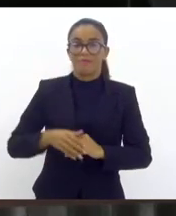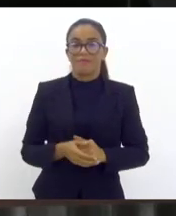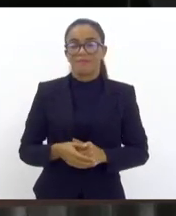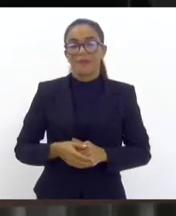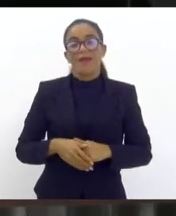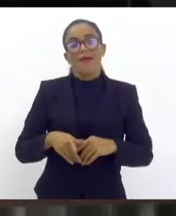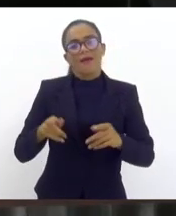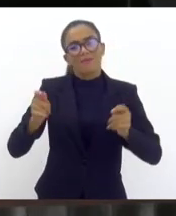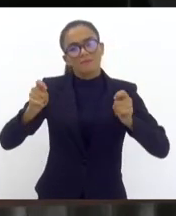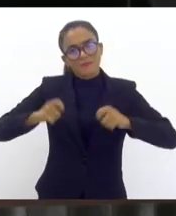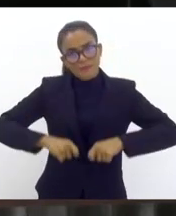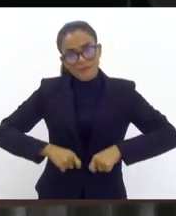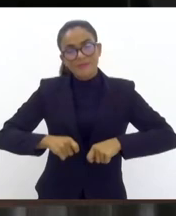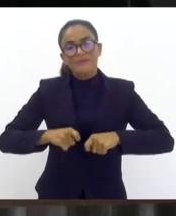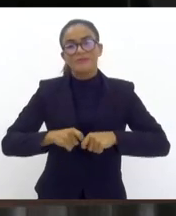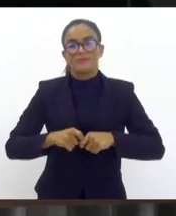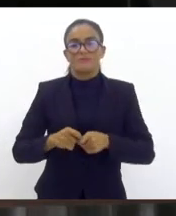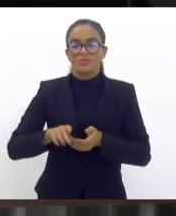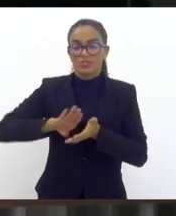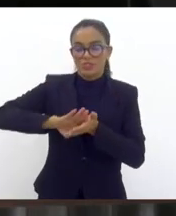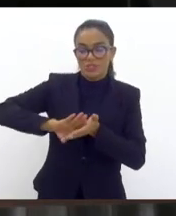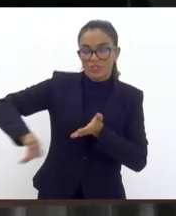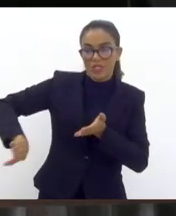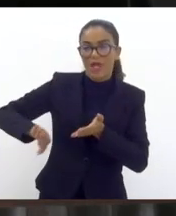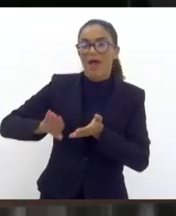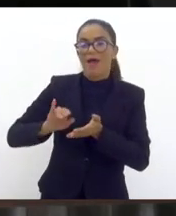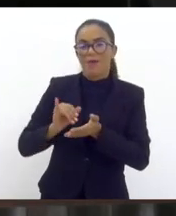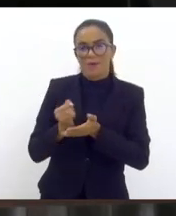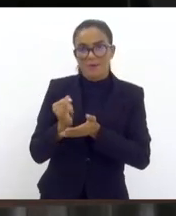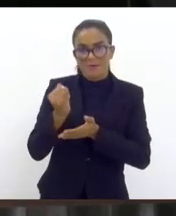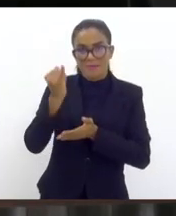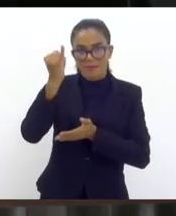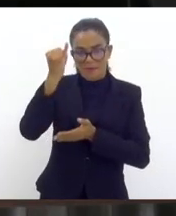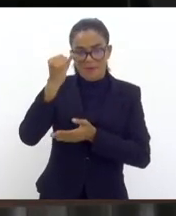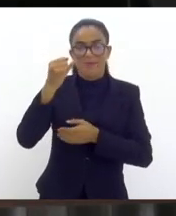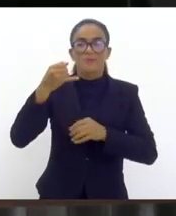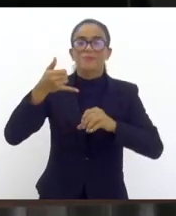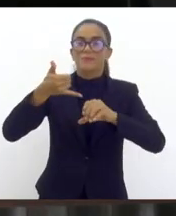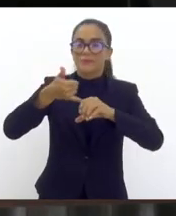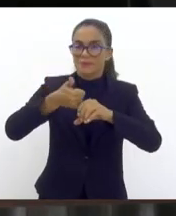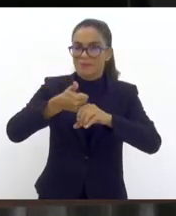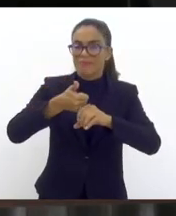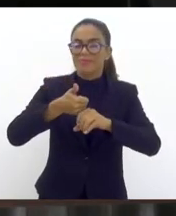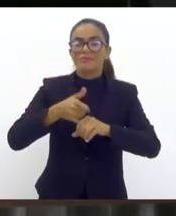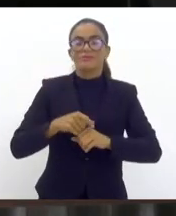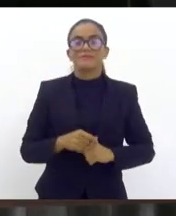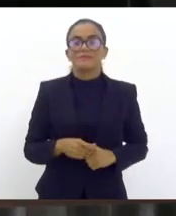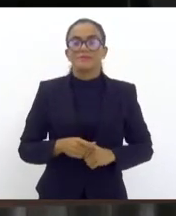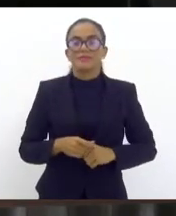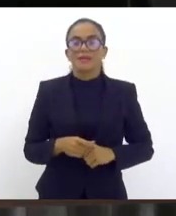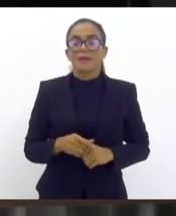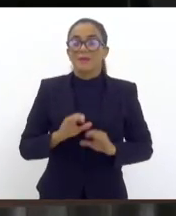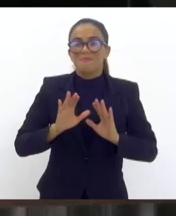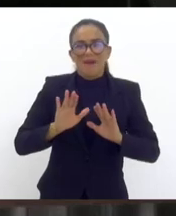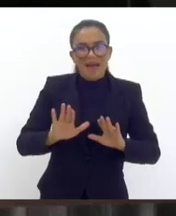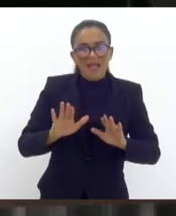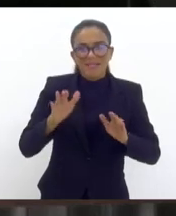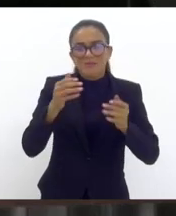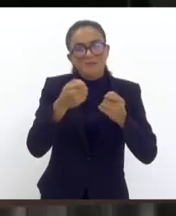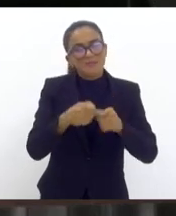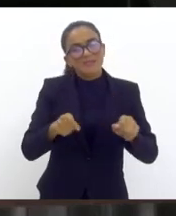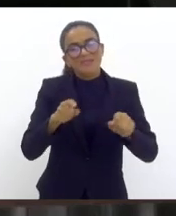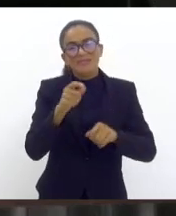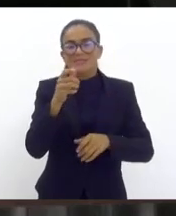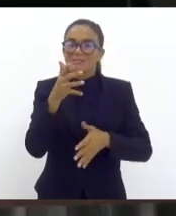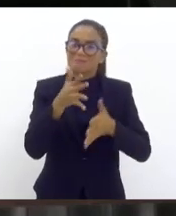é possível desonerar os combustíveis sem que para isso você prejudica